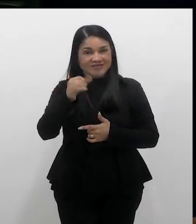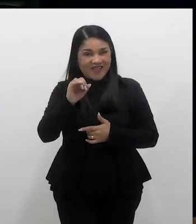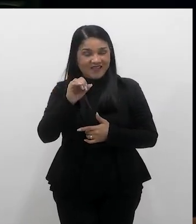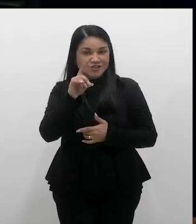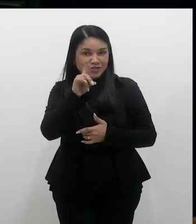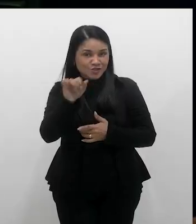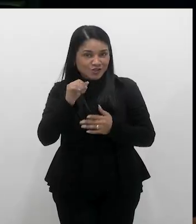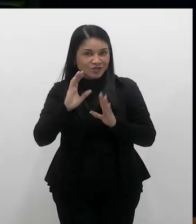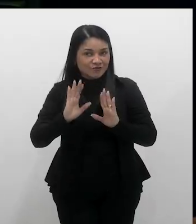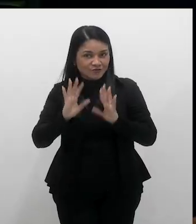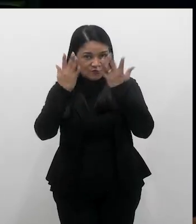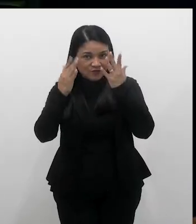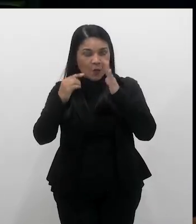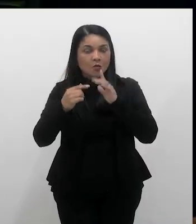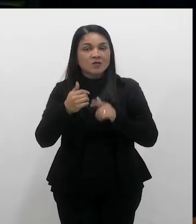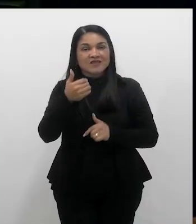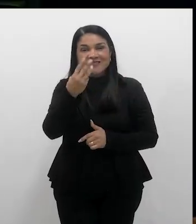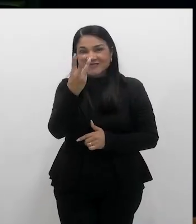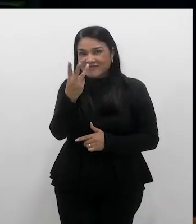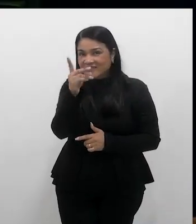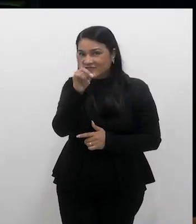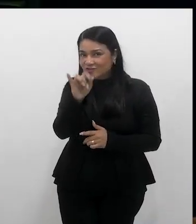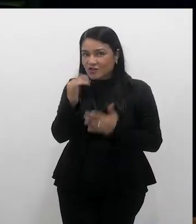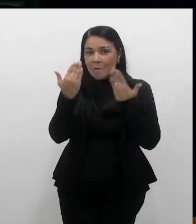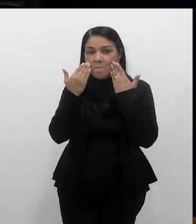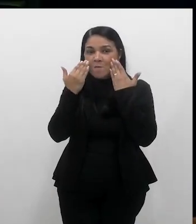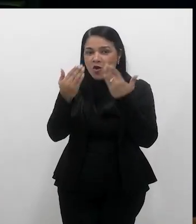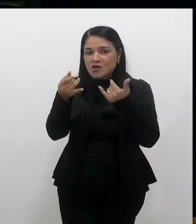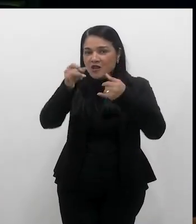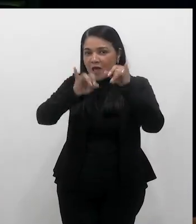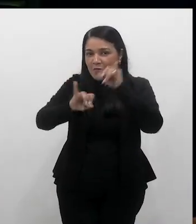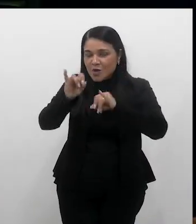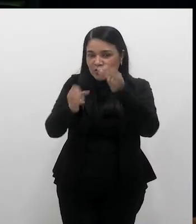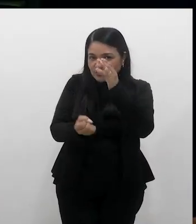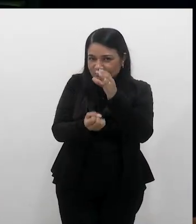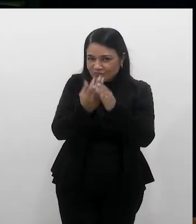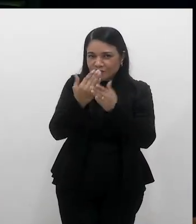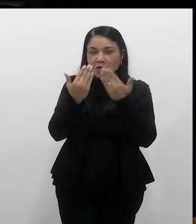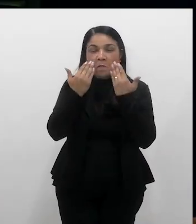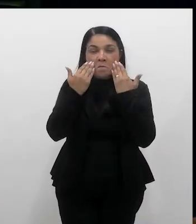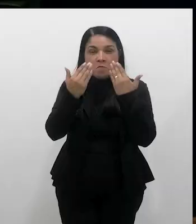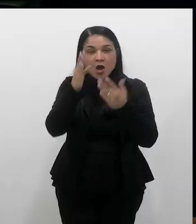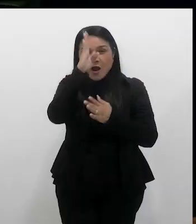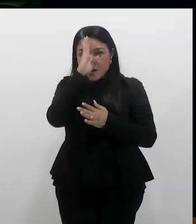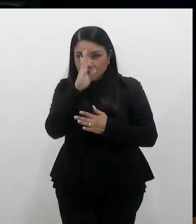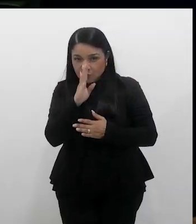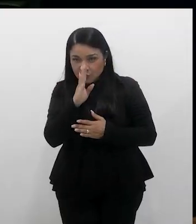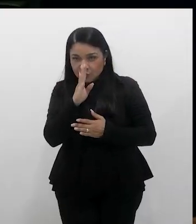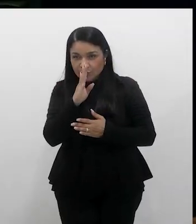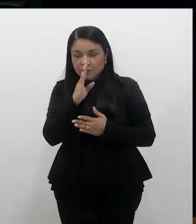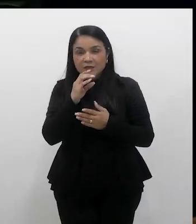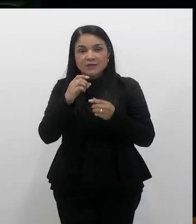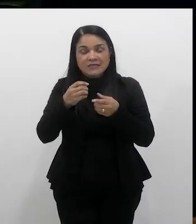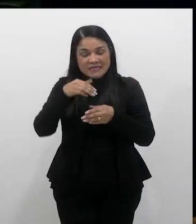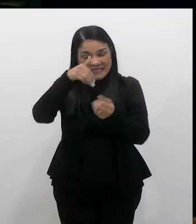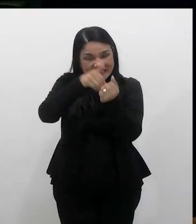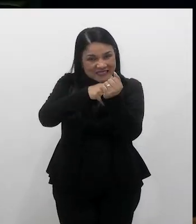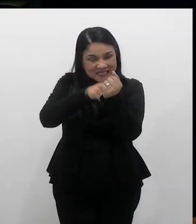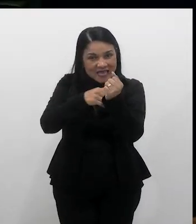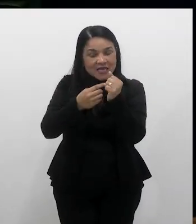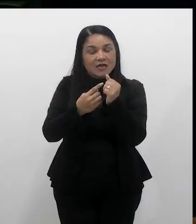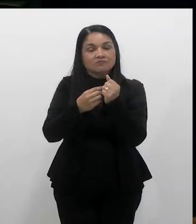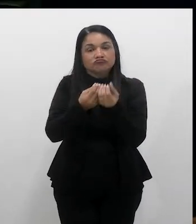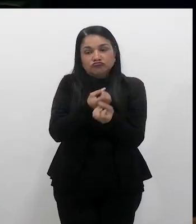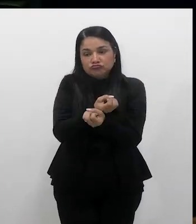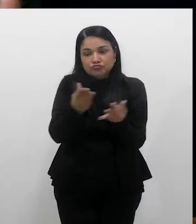dias de festival, 3 dias são de mostra desse laboratório de criação. Essa mostra é totalmente gratuita, as senhas são distribuídas